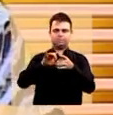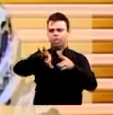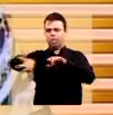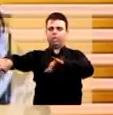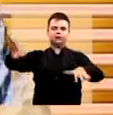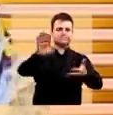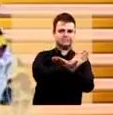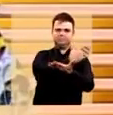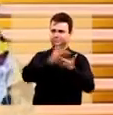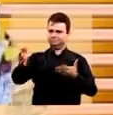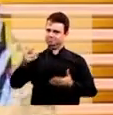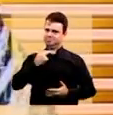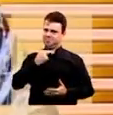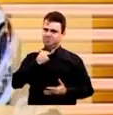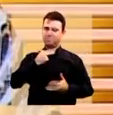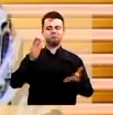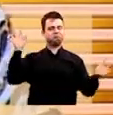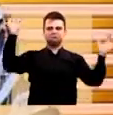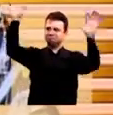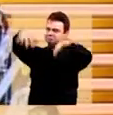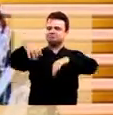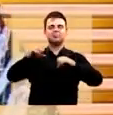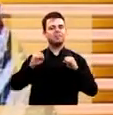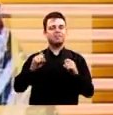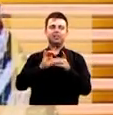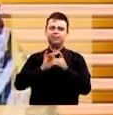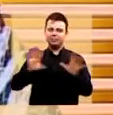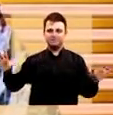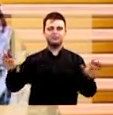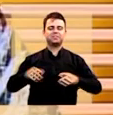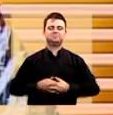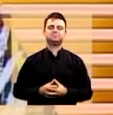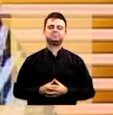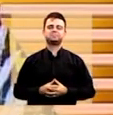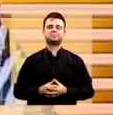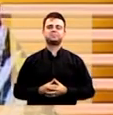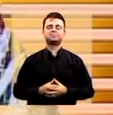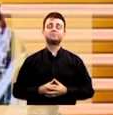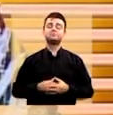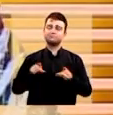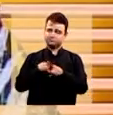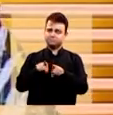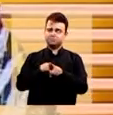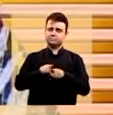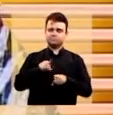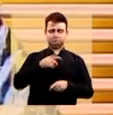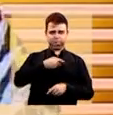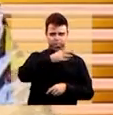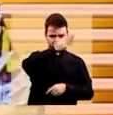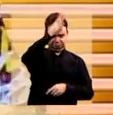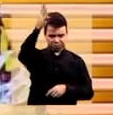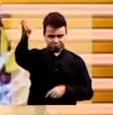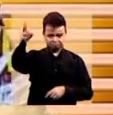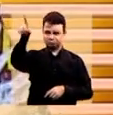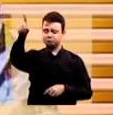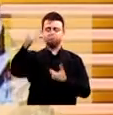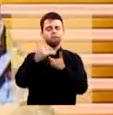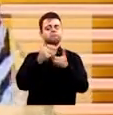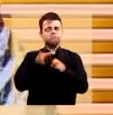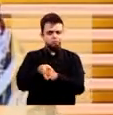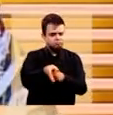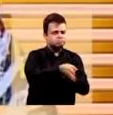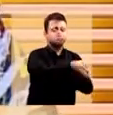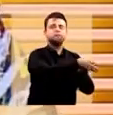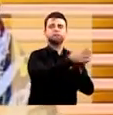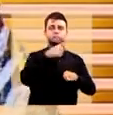separando ninguém, não. Isso. Né? Estamos lá abertos e pronto para o que